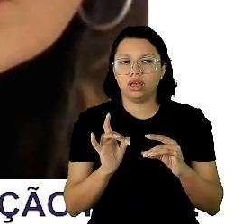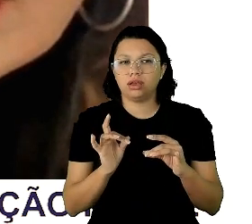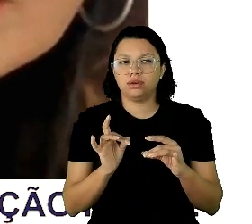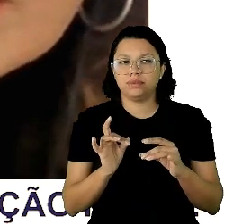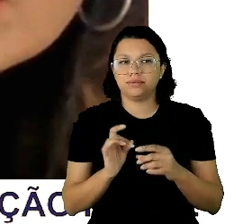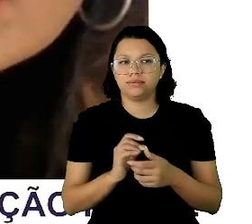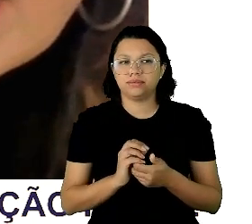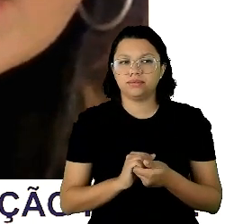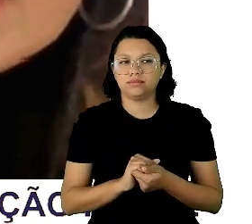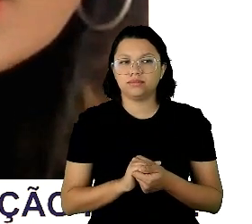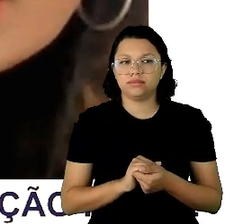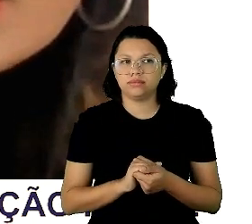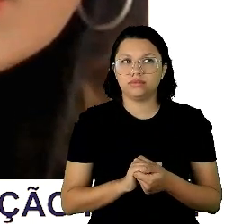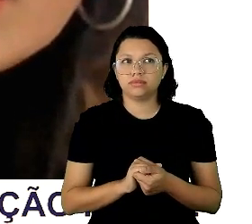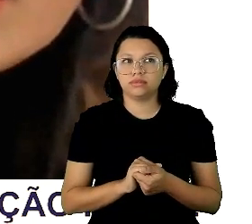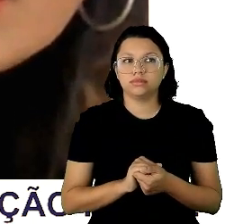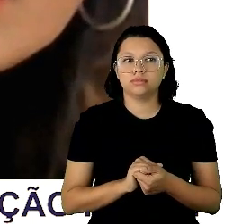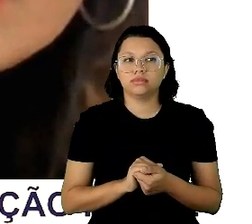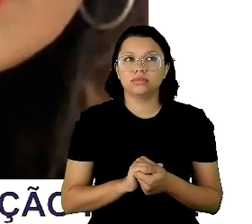O Adilson está aí para me ajudar?